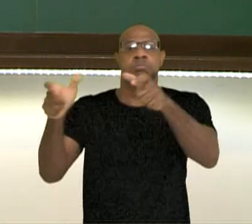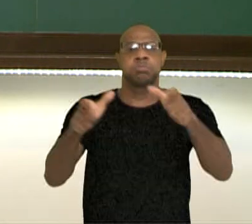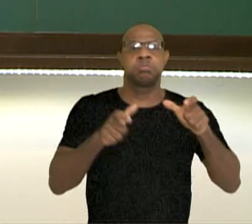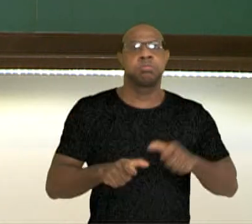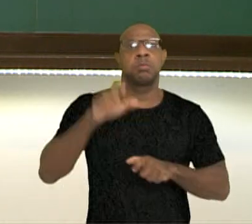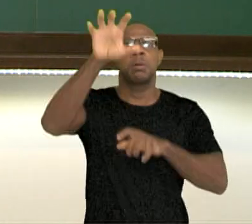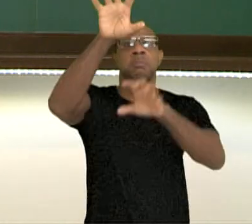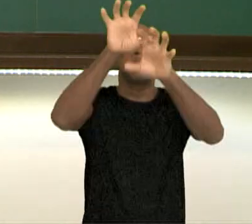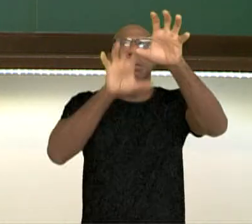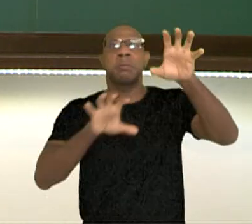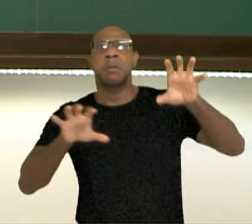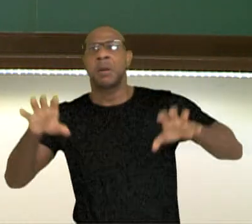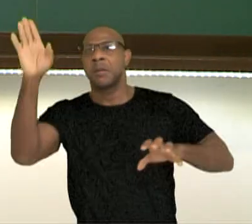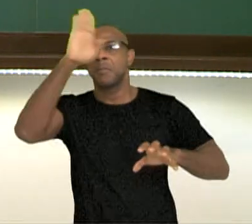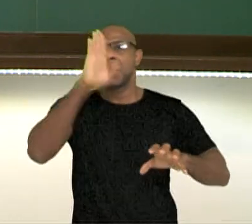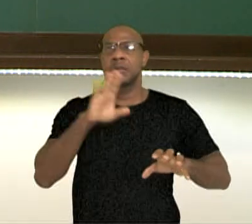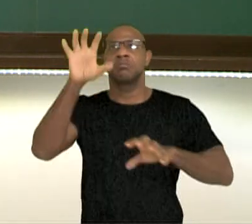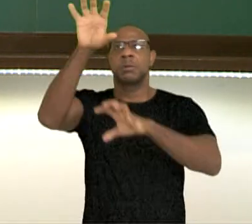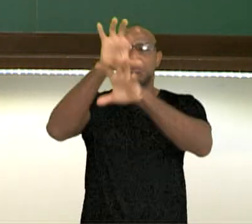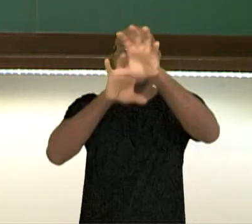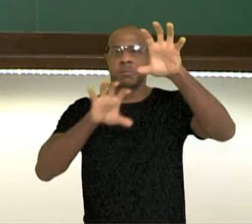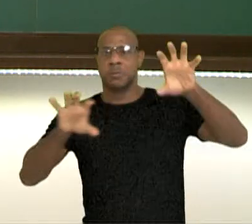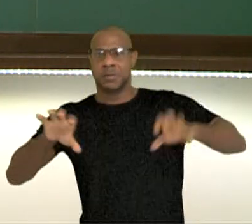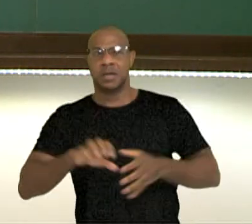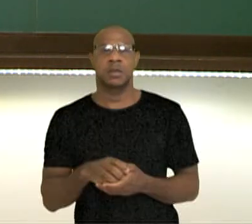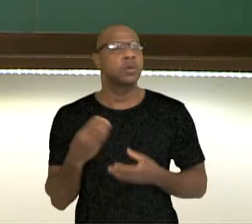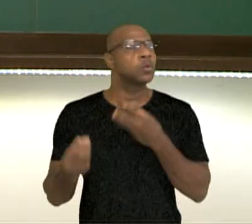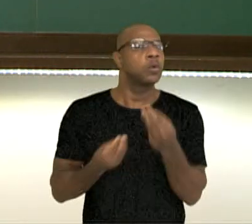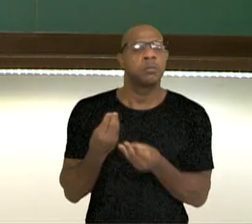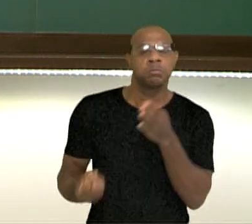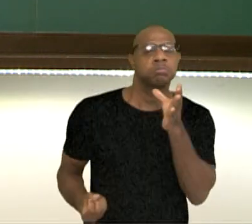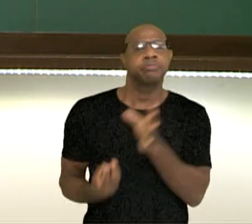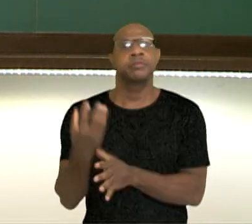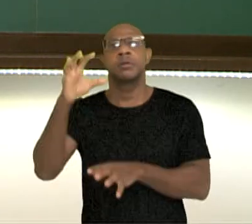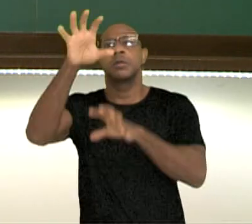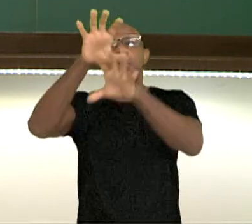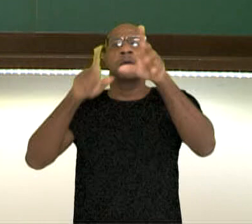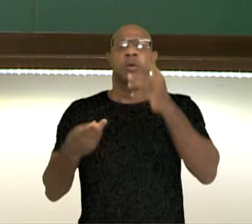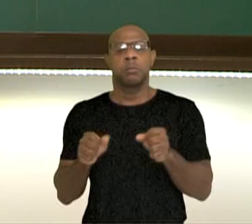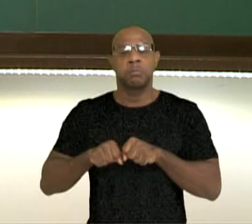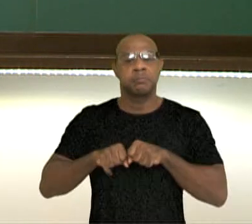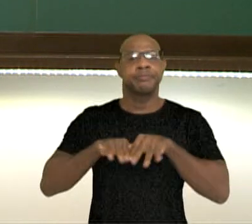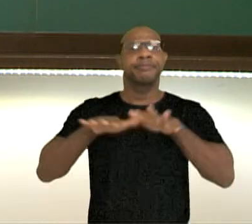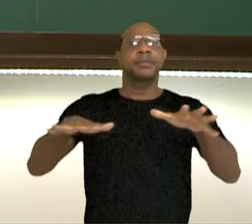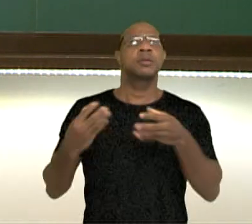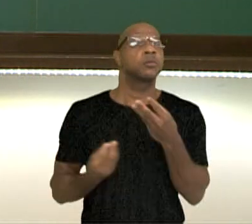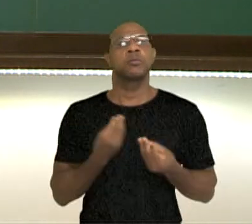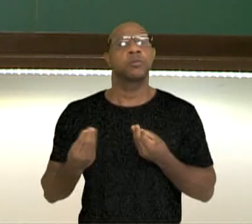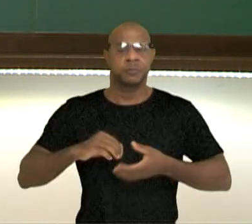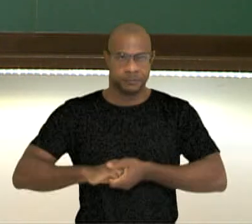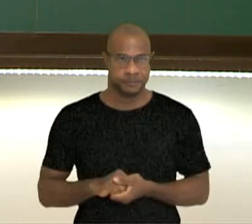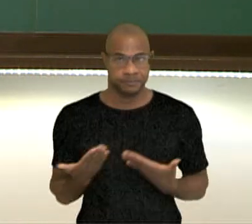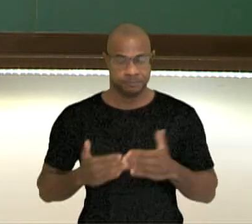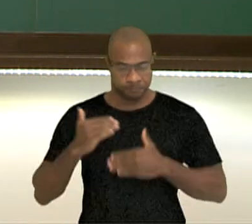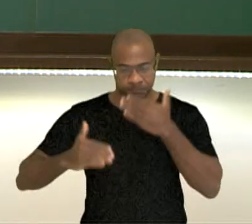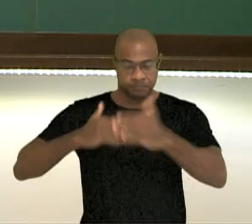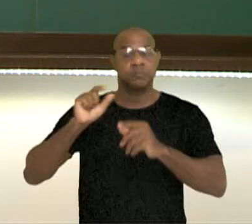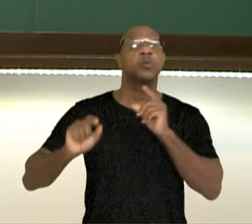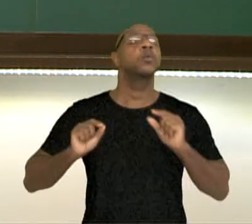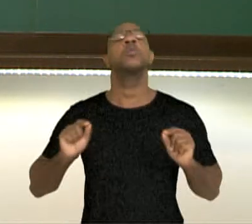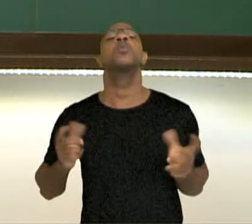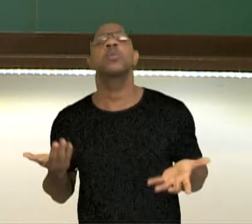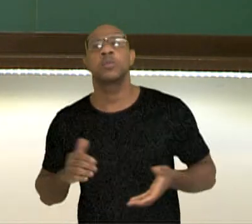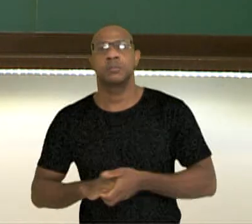que contribuíram para formar o nosso território e para expandir o nosso território. Então, desenvolveremos ao longo da nossa